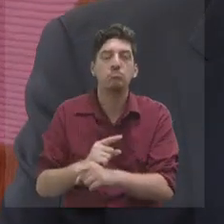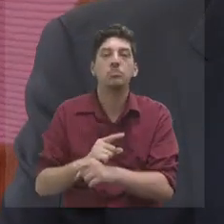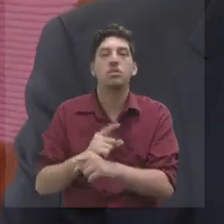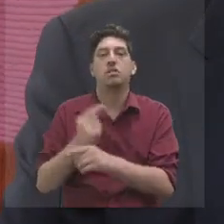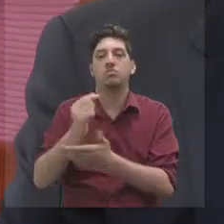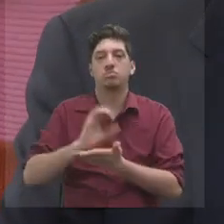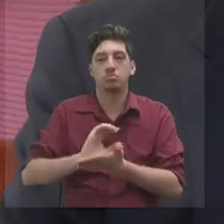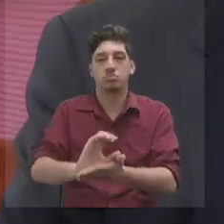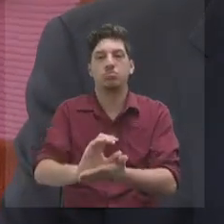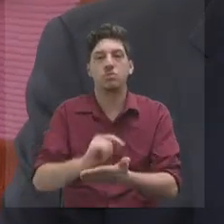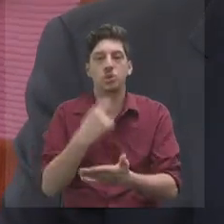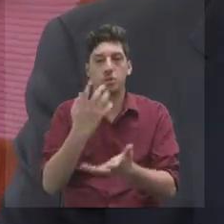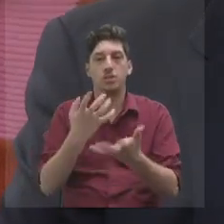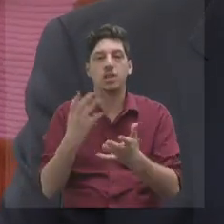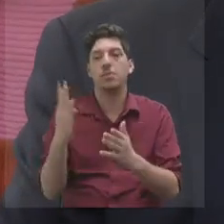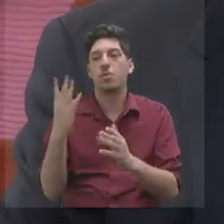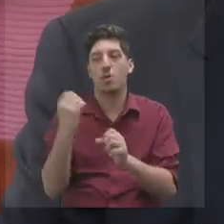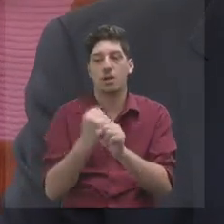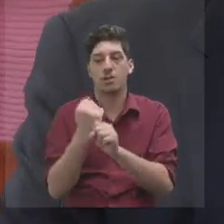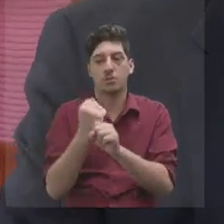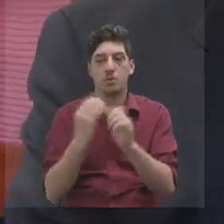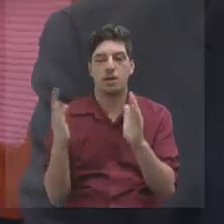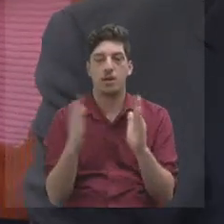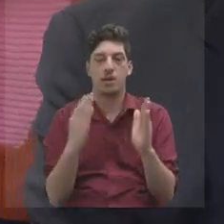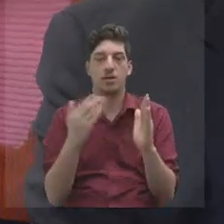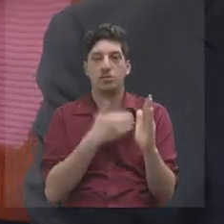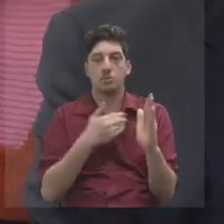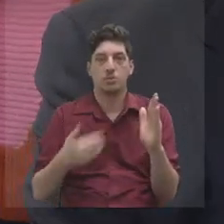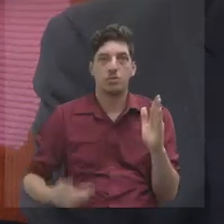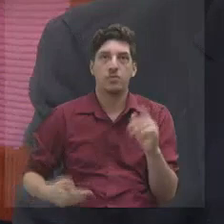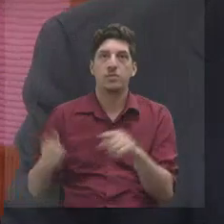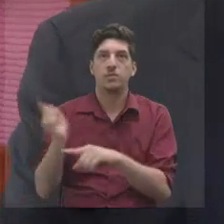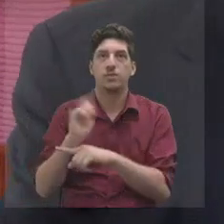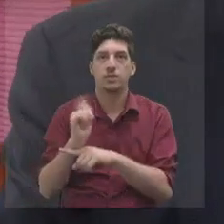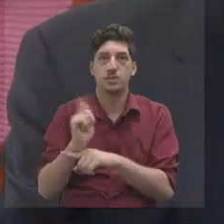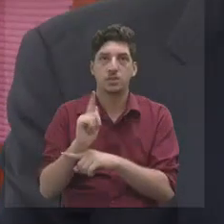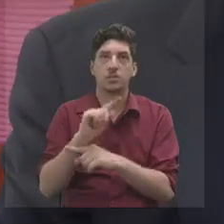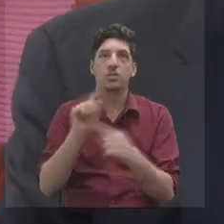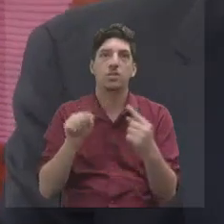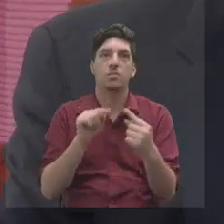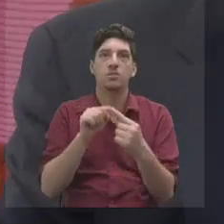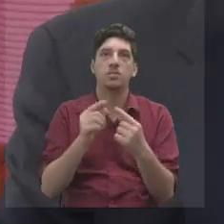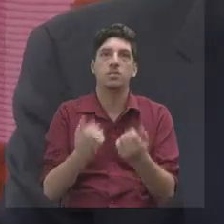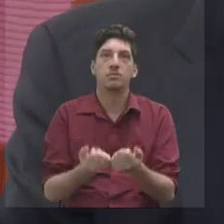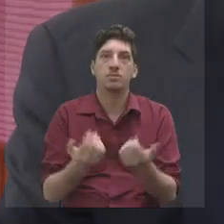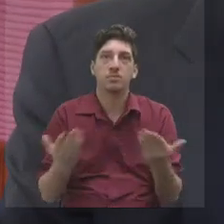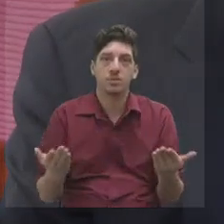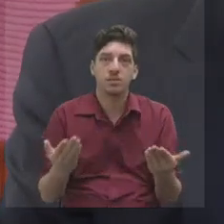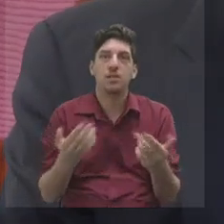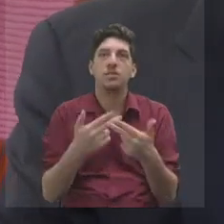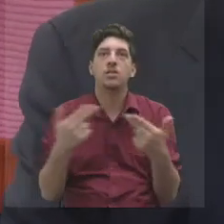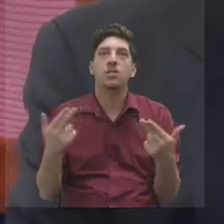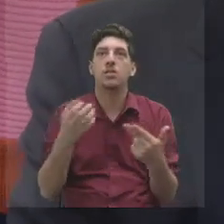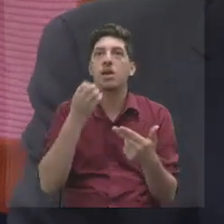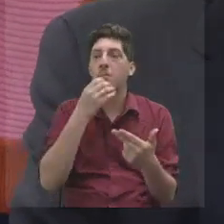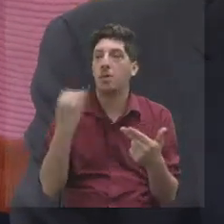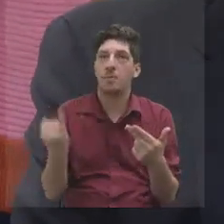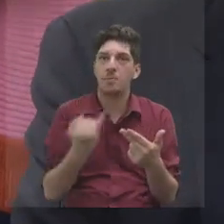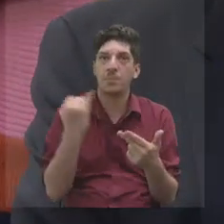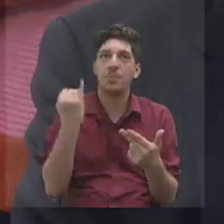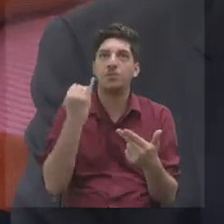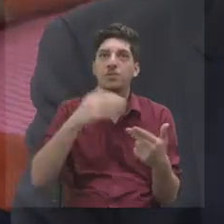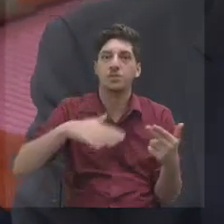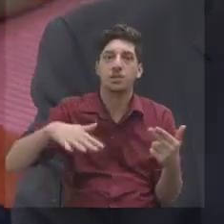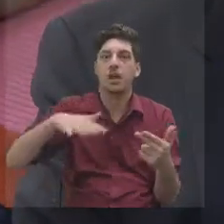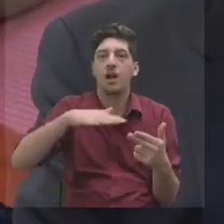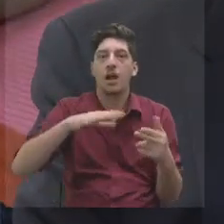que esses próximos quatro anos aqui de gestão do governo sejam de entregas muito grandes na na pasta